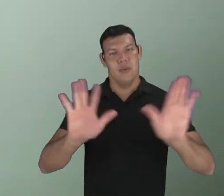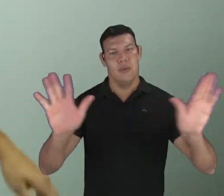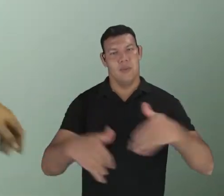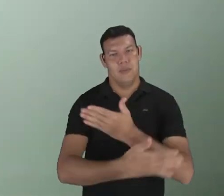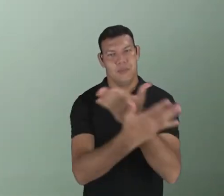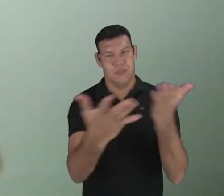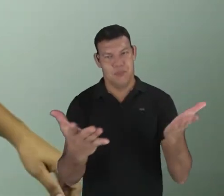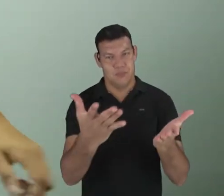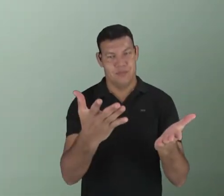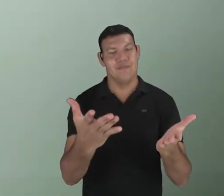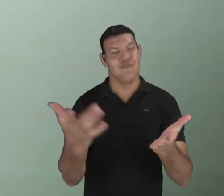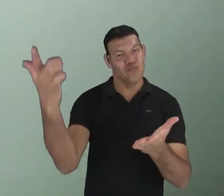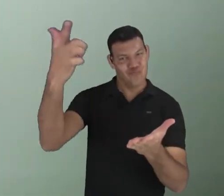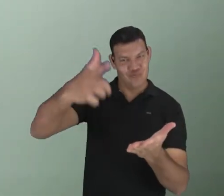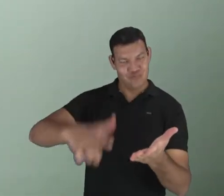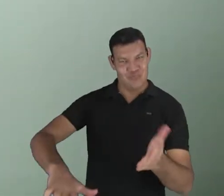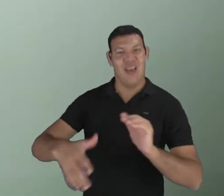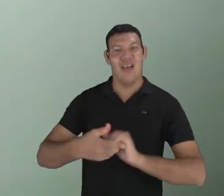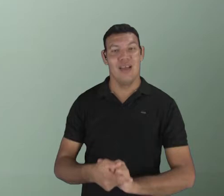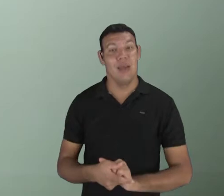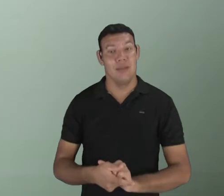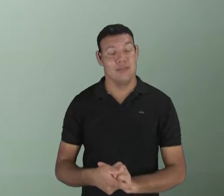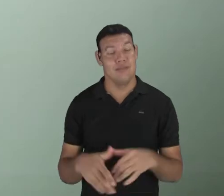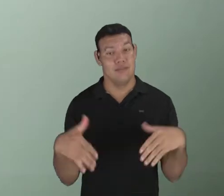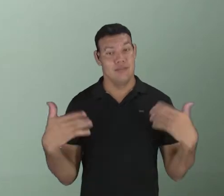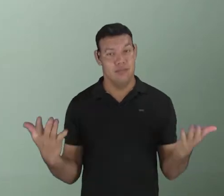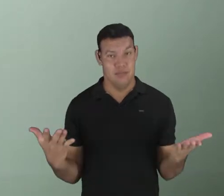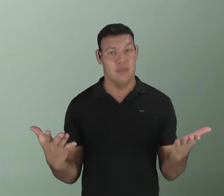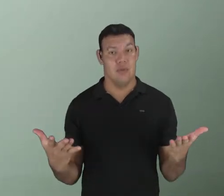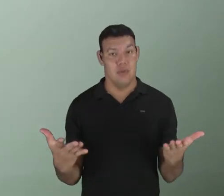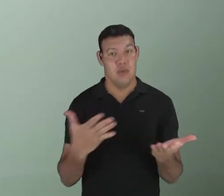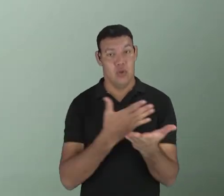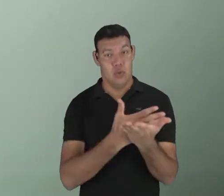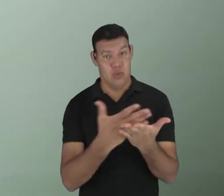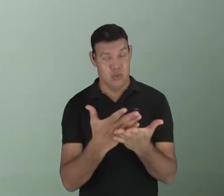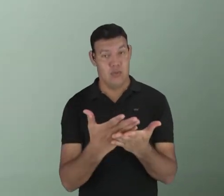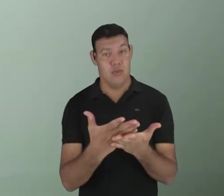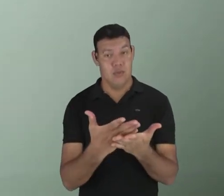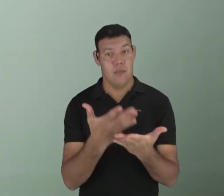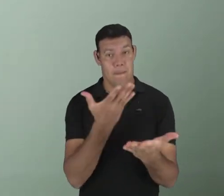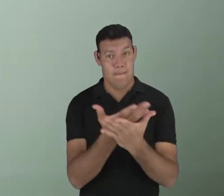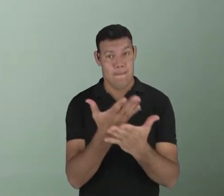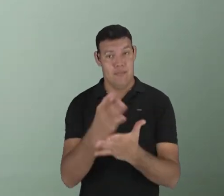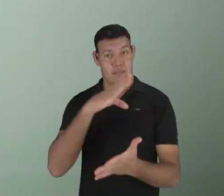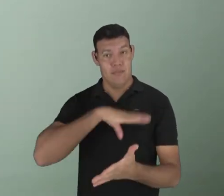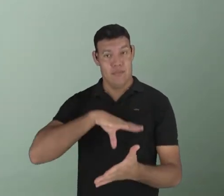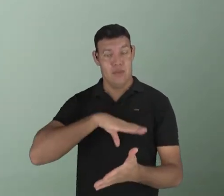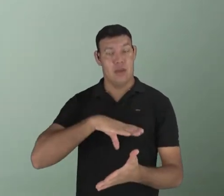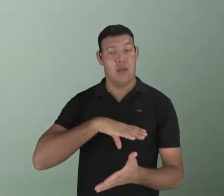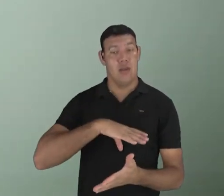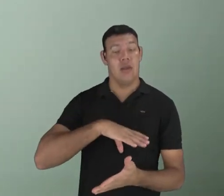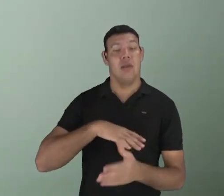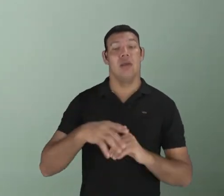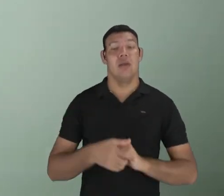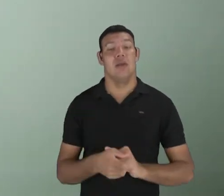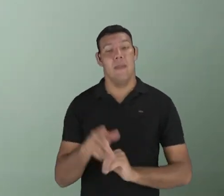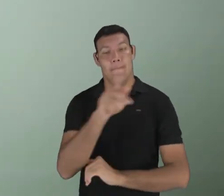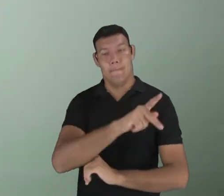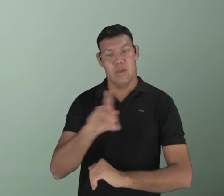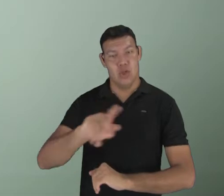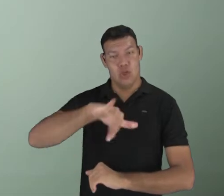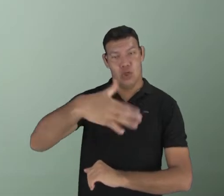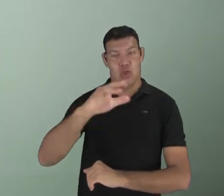Olá, galerinha! Olha eu aqui de novo. Bem, nós vamos iniciar a nossa aula de língua portuguesa. Eu sou a professora Gemile Fontinelli